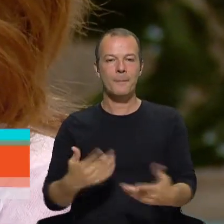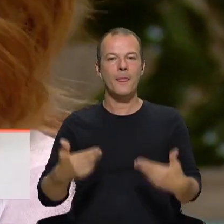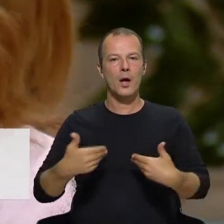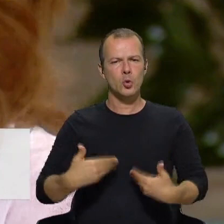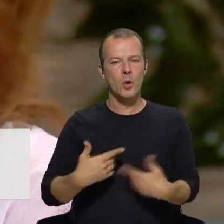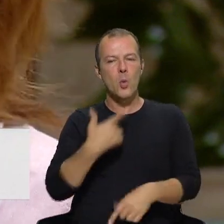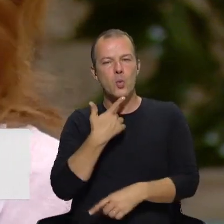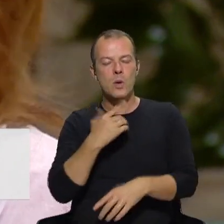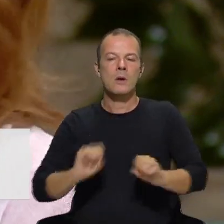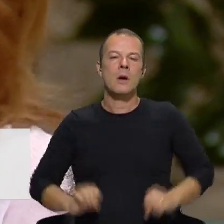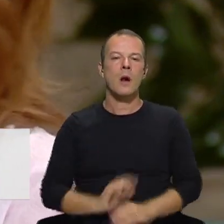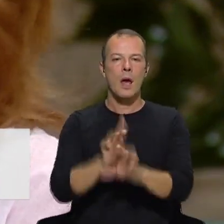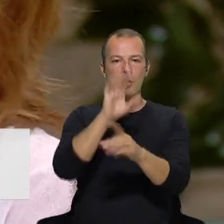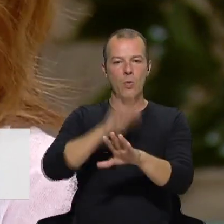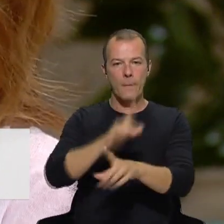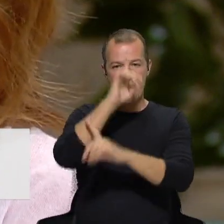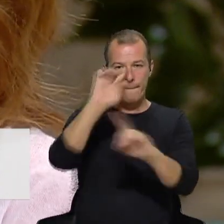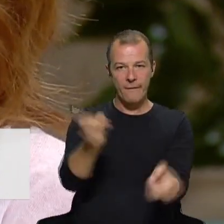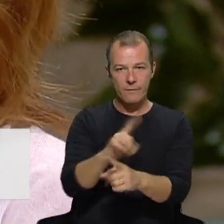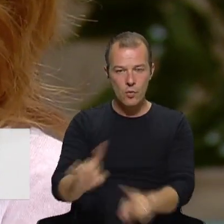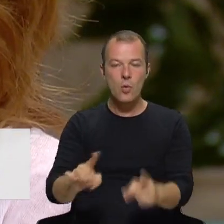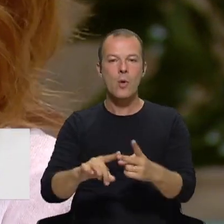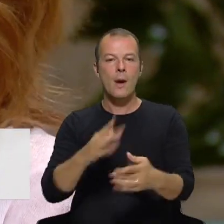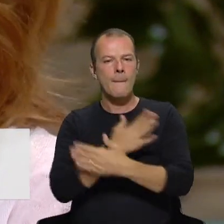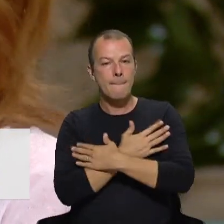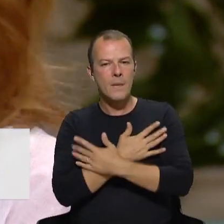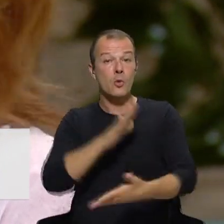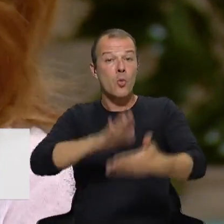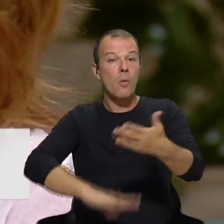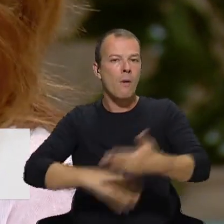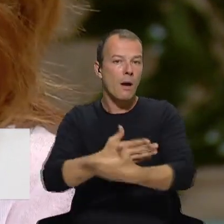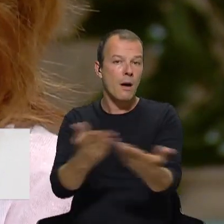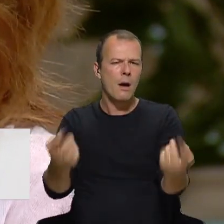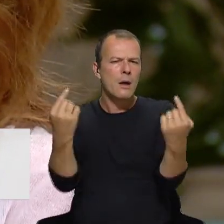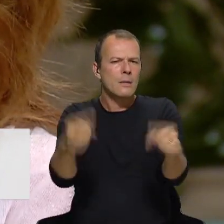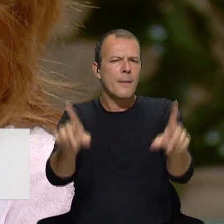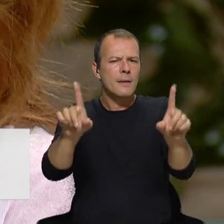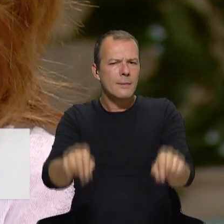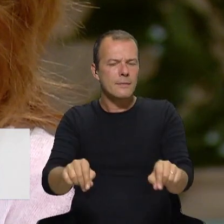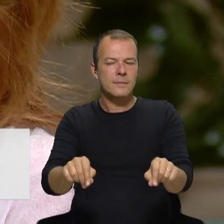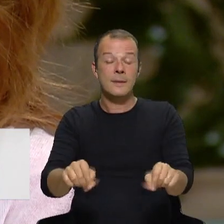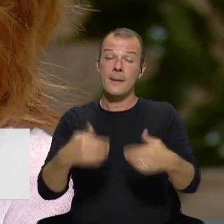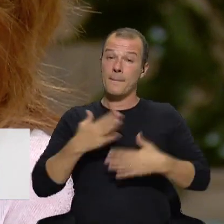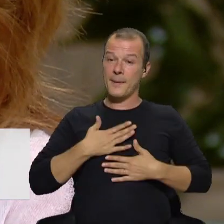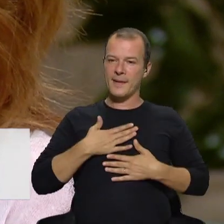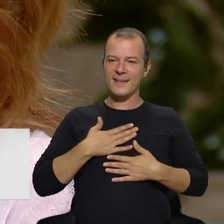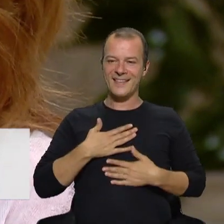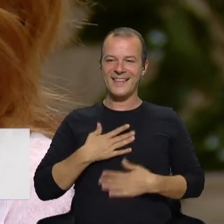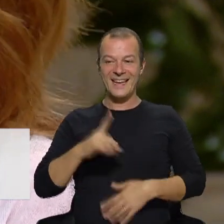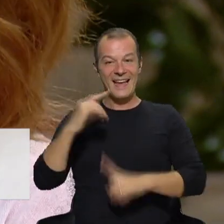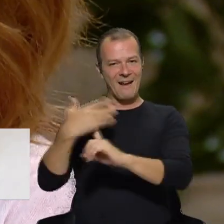ajudada, obviamente, pelos teus professores, pelos teus amigos e colegas, sim, tu também és uma grande... Bem, para mim já estás a ser uma